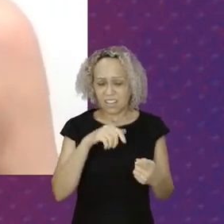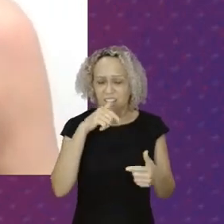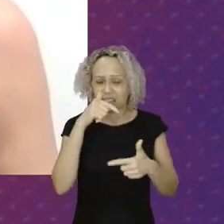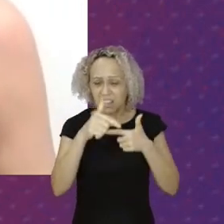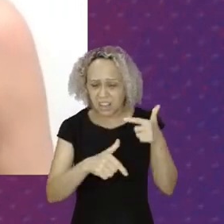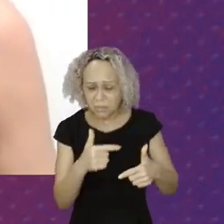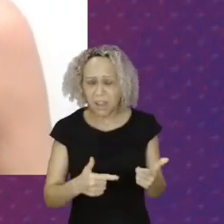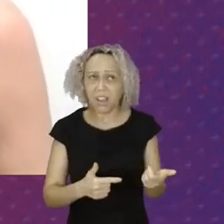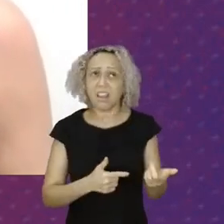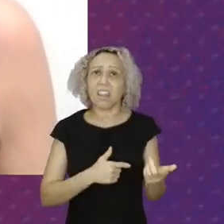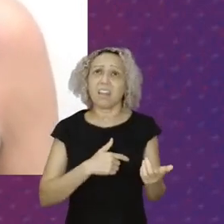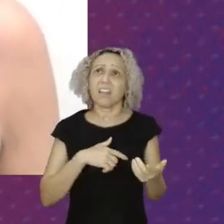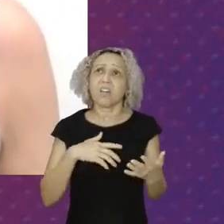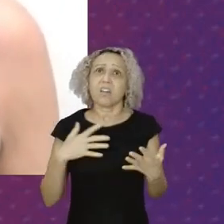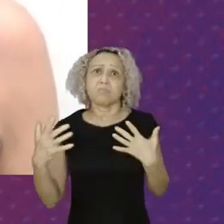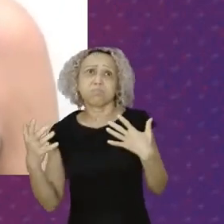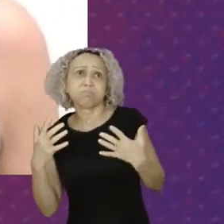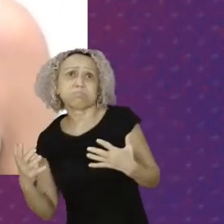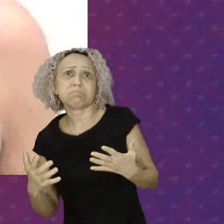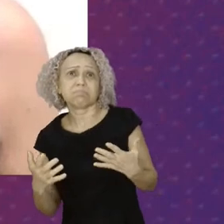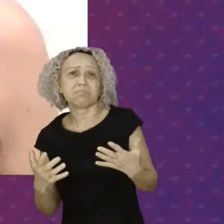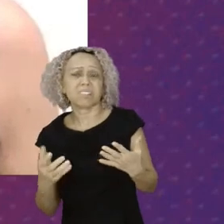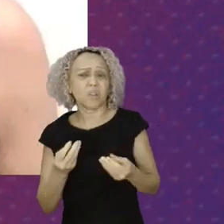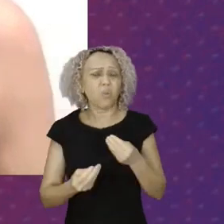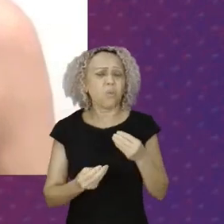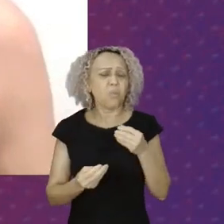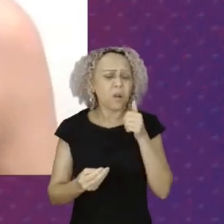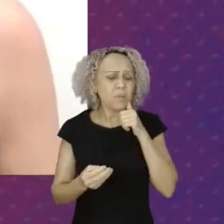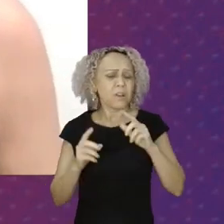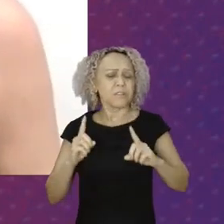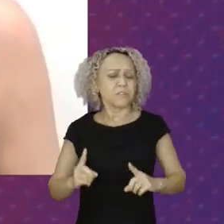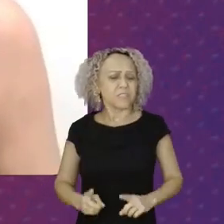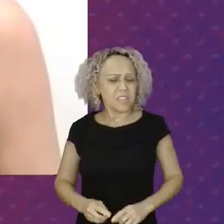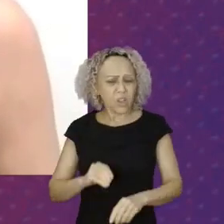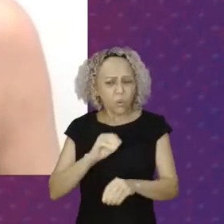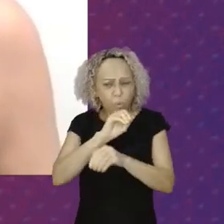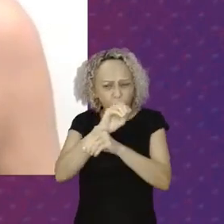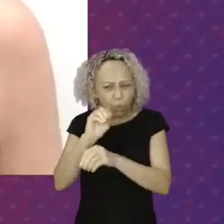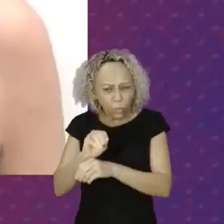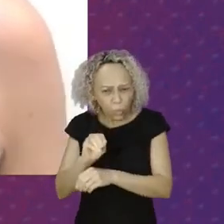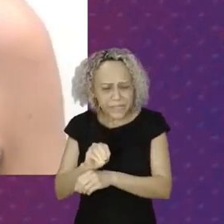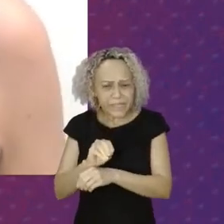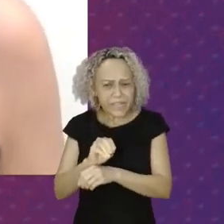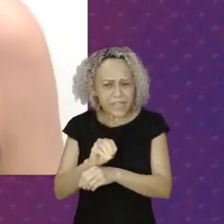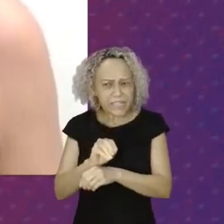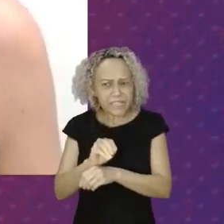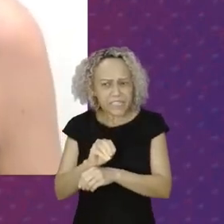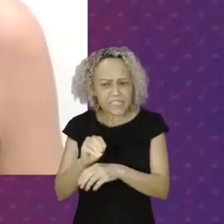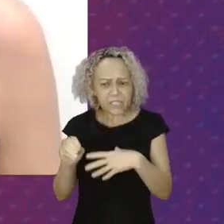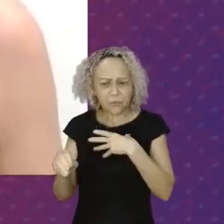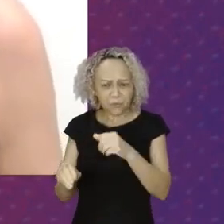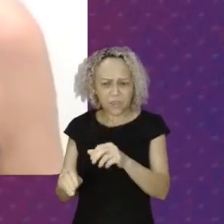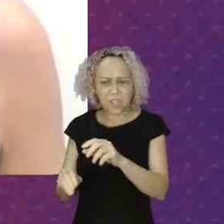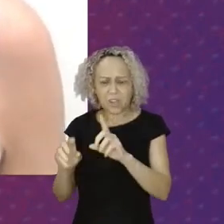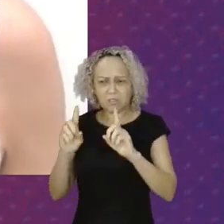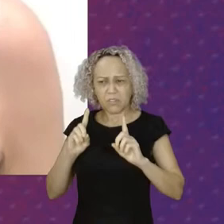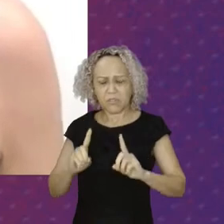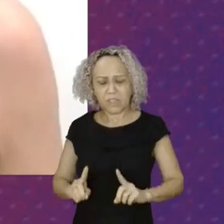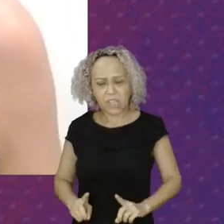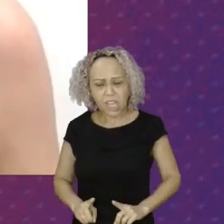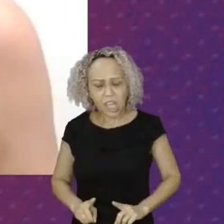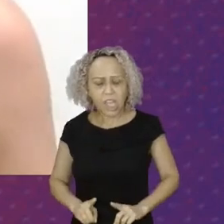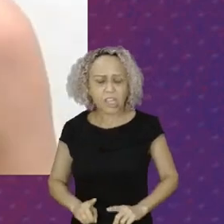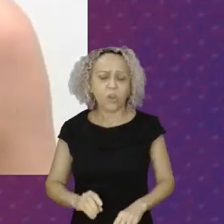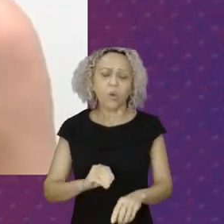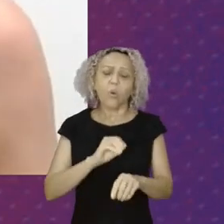que cuidar de seus filhos com deficiência ou de outros parentes que têm